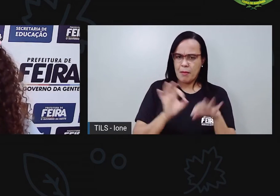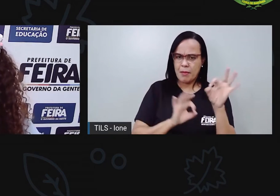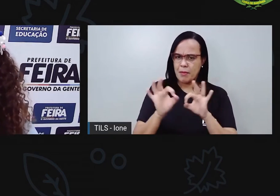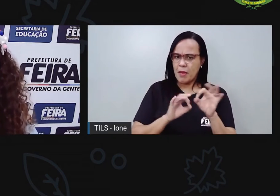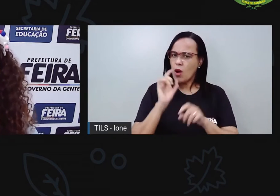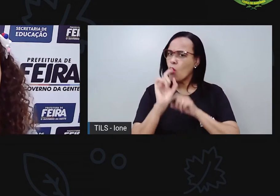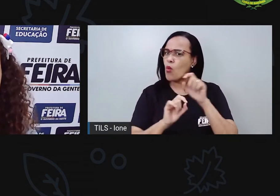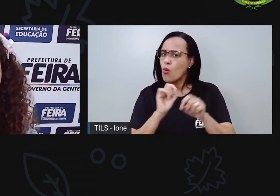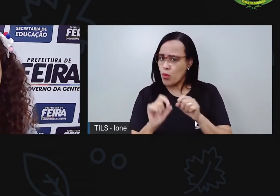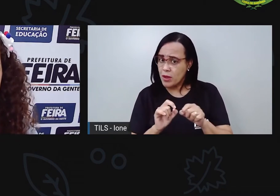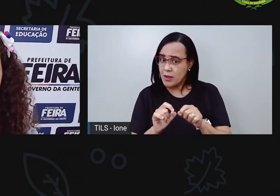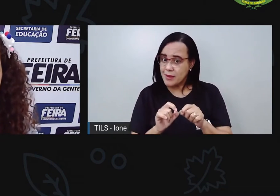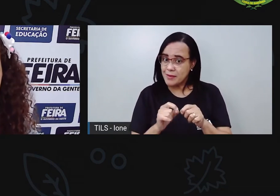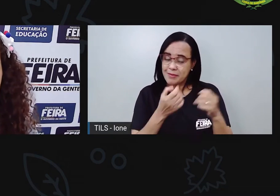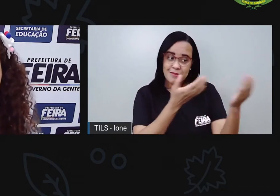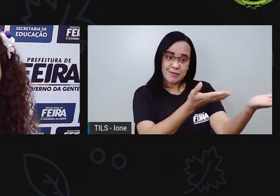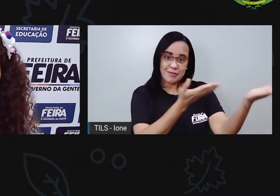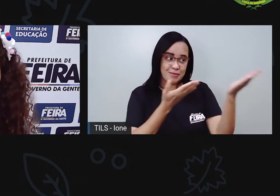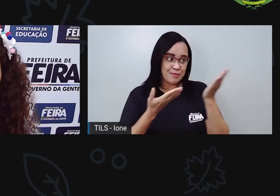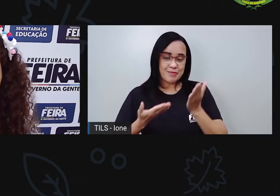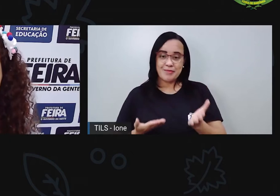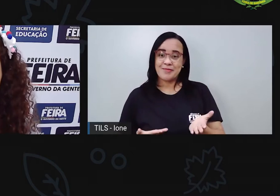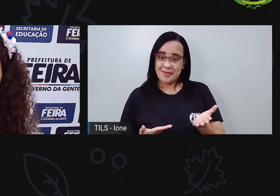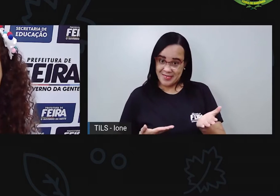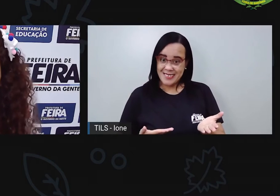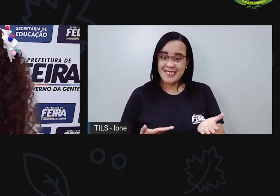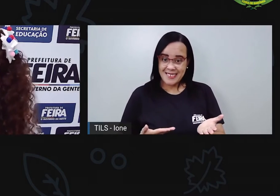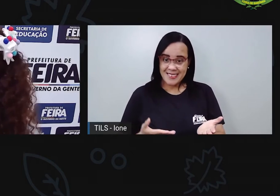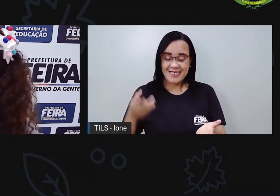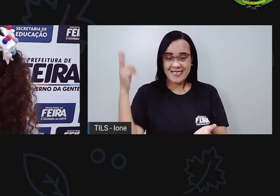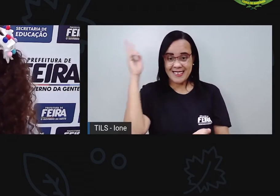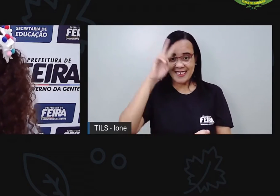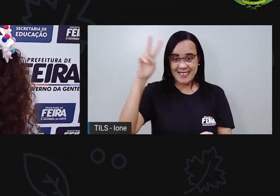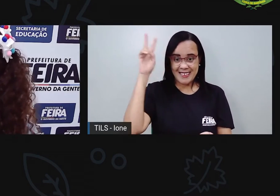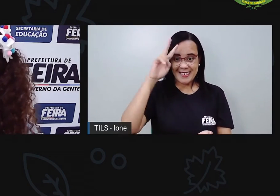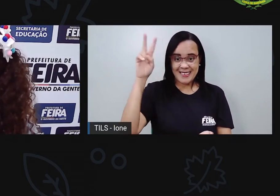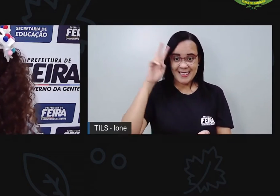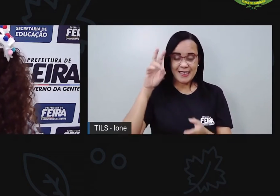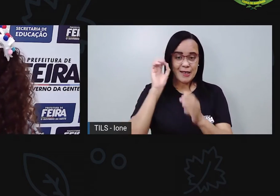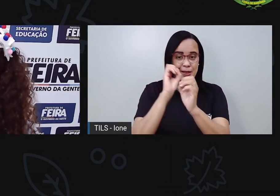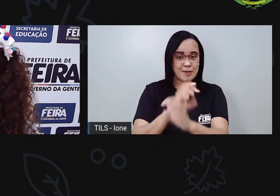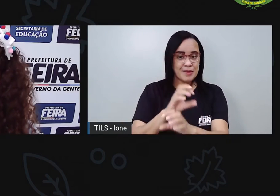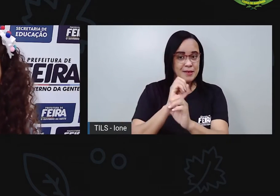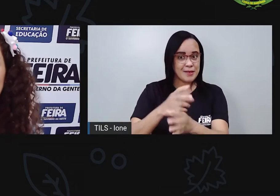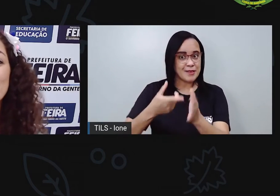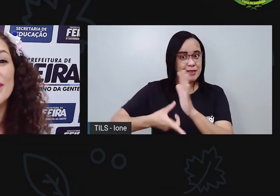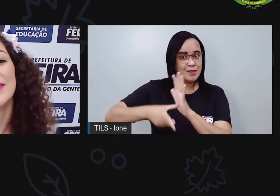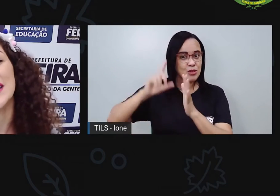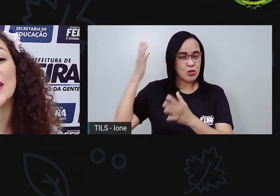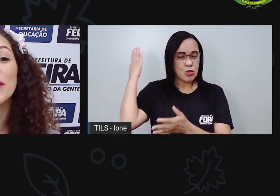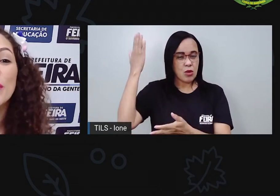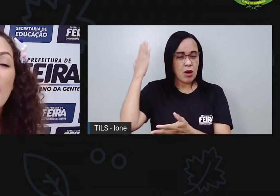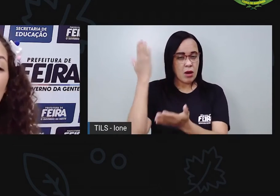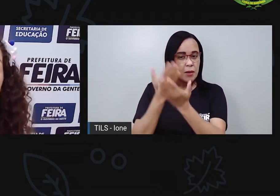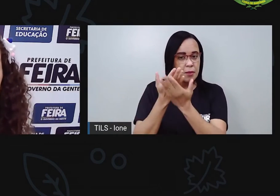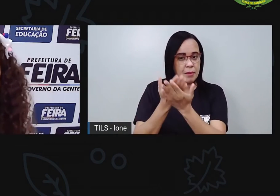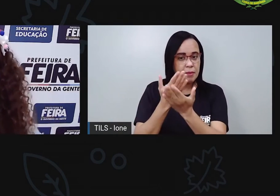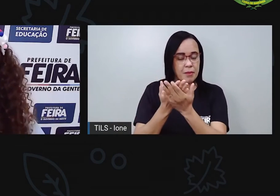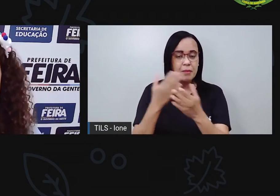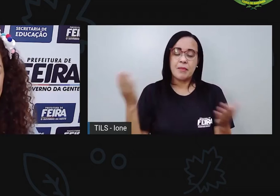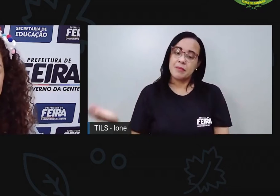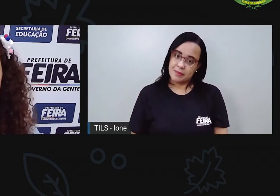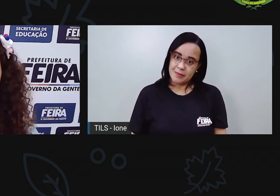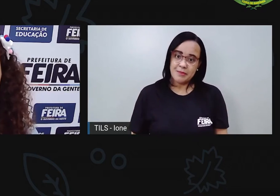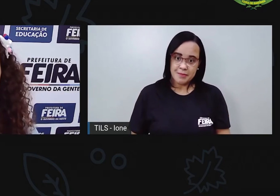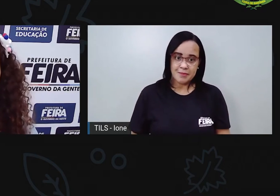vamos lá convidar para Siméia lembram como foi que eu ensinei para vocês na aula passada Então vamos lá